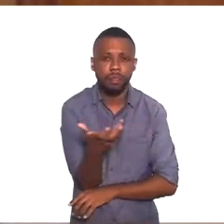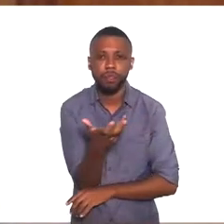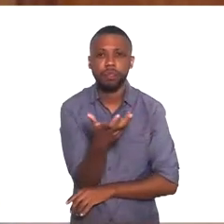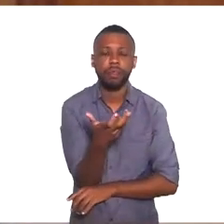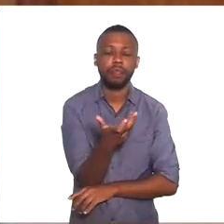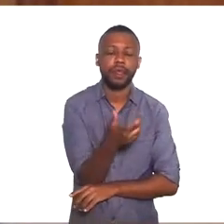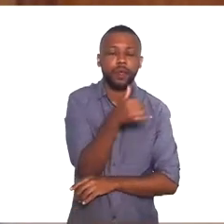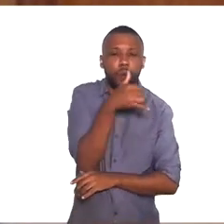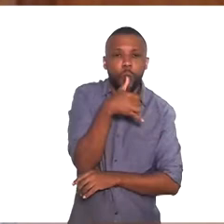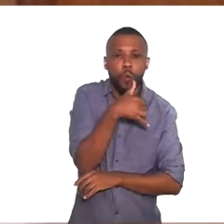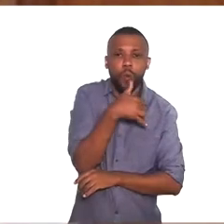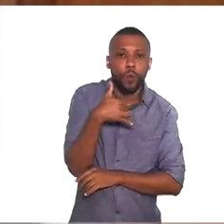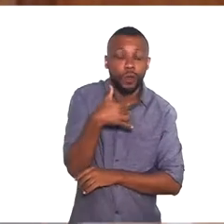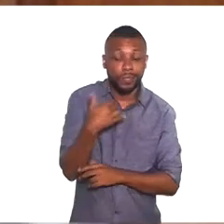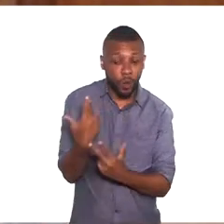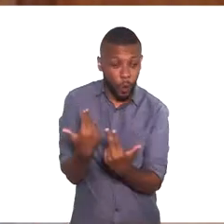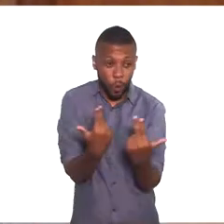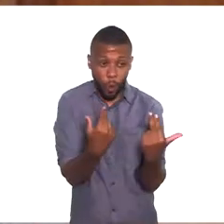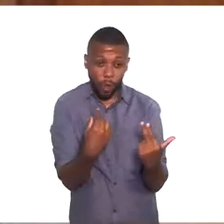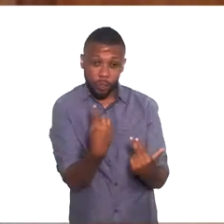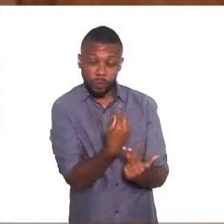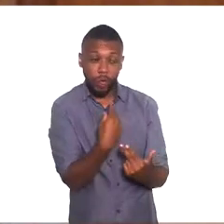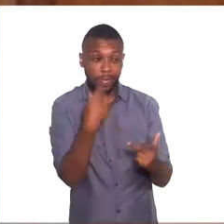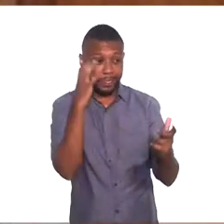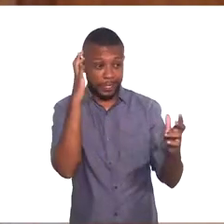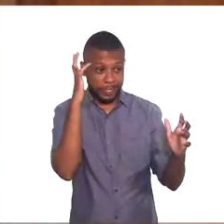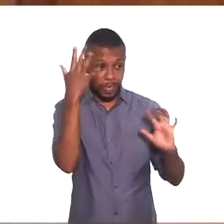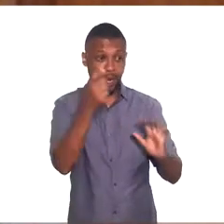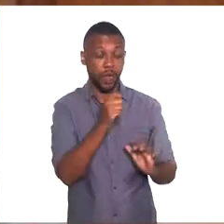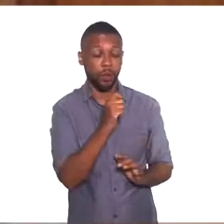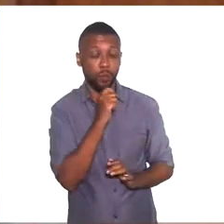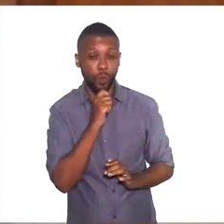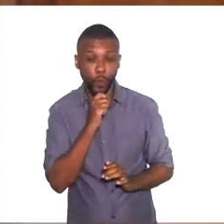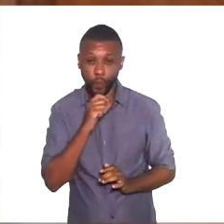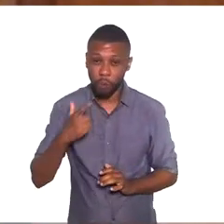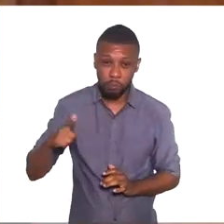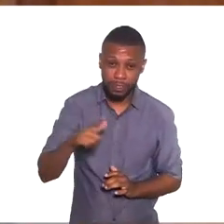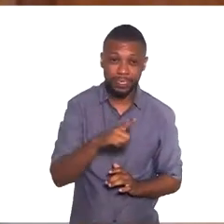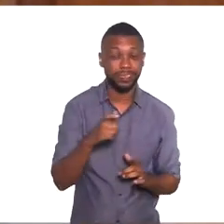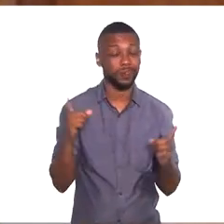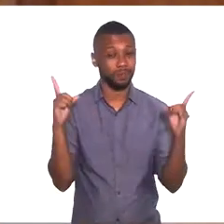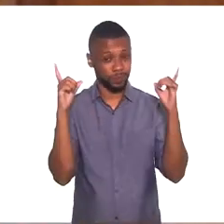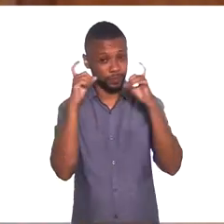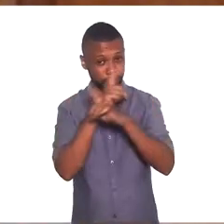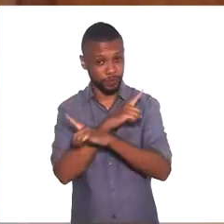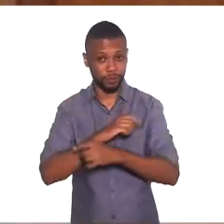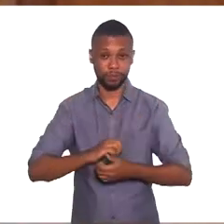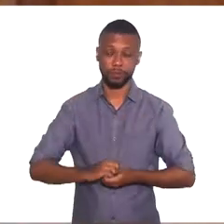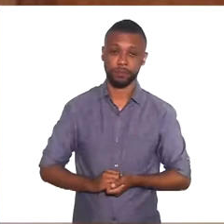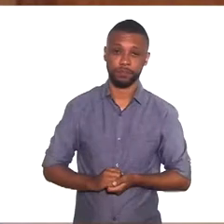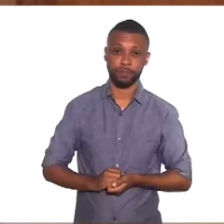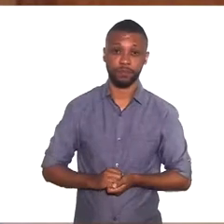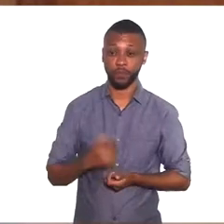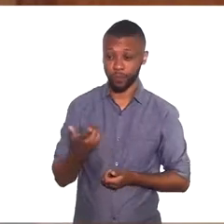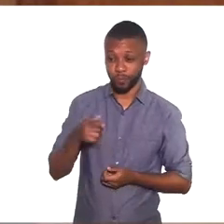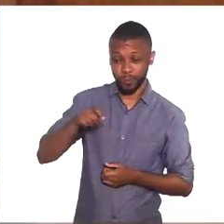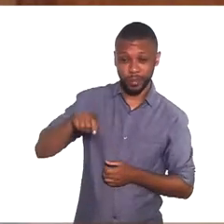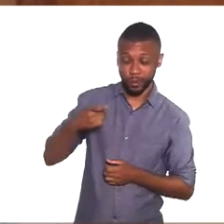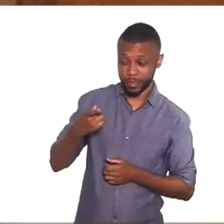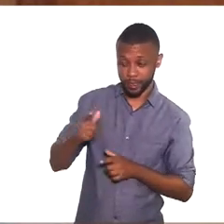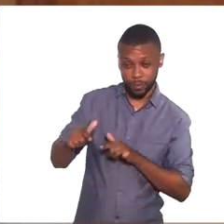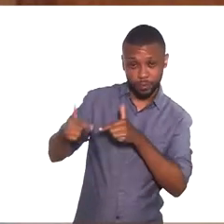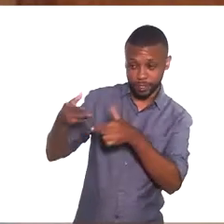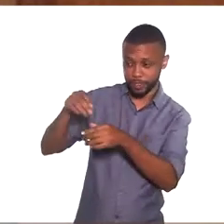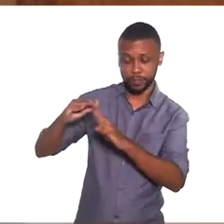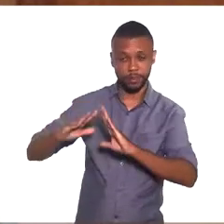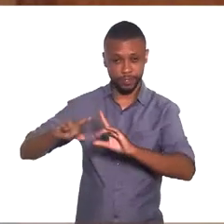necessitadas e são irmãos nossos com a mesma dignidade e não resolve todas as questões é doloroso ele que